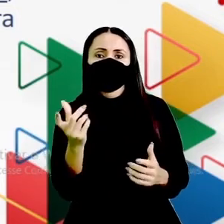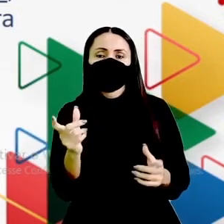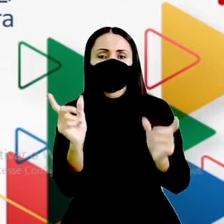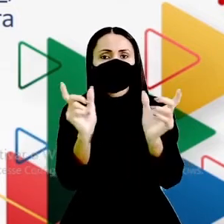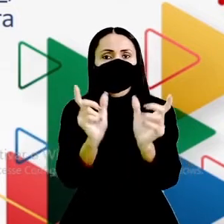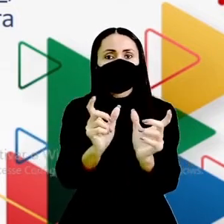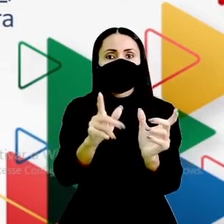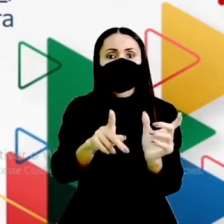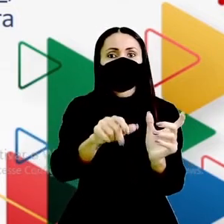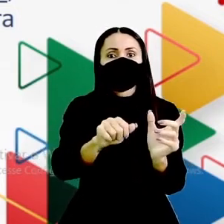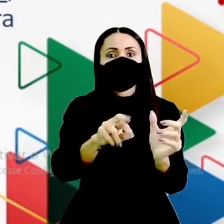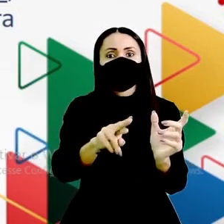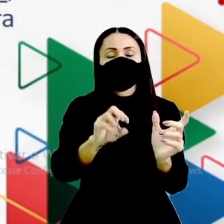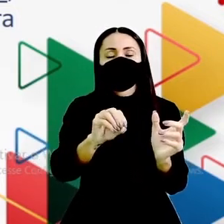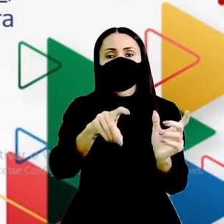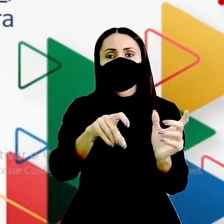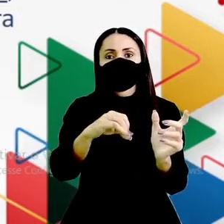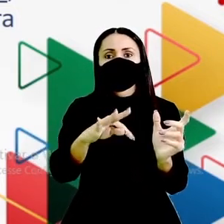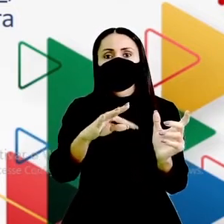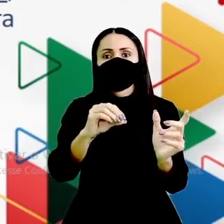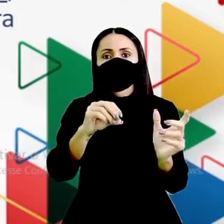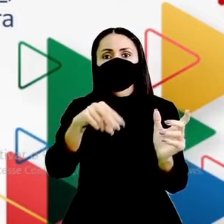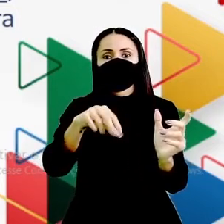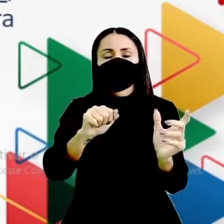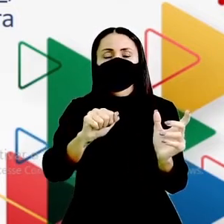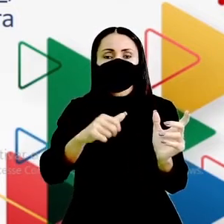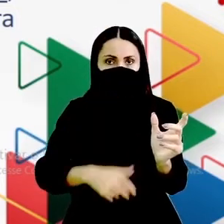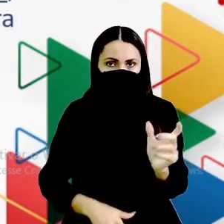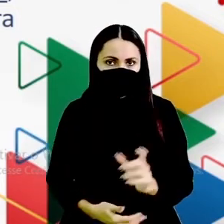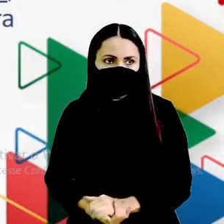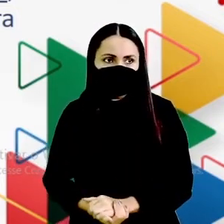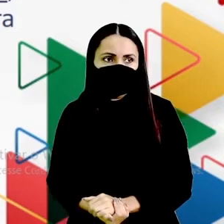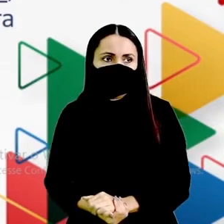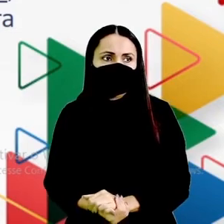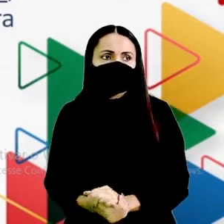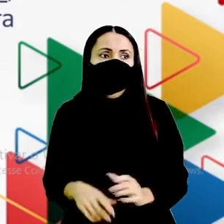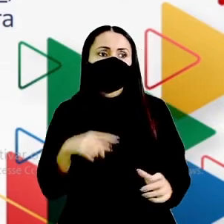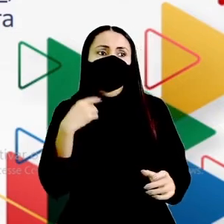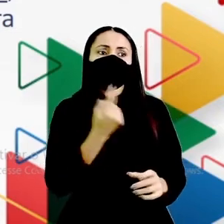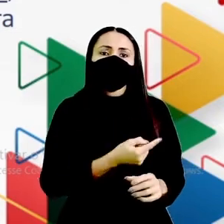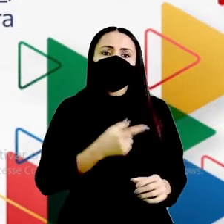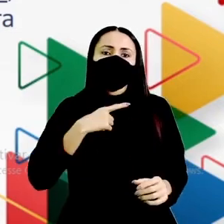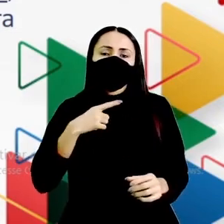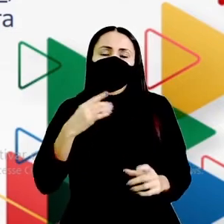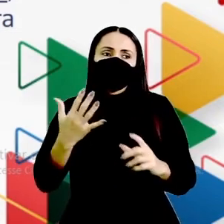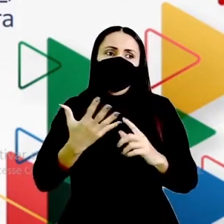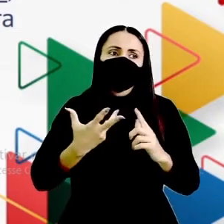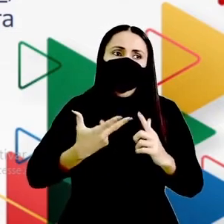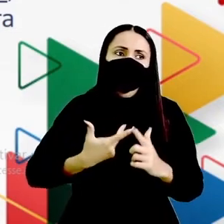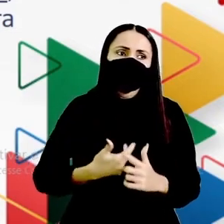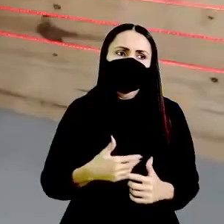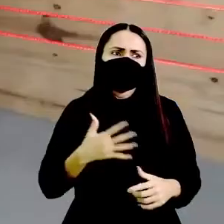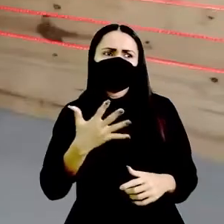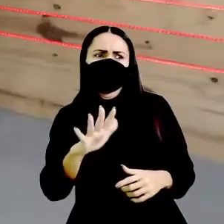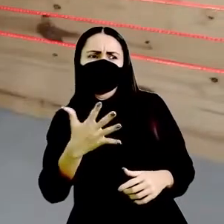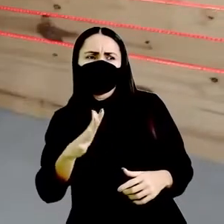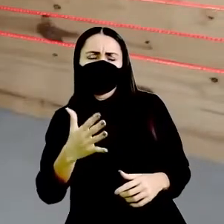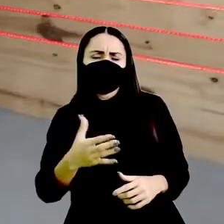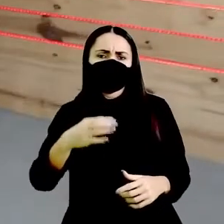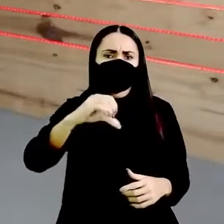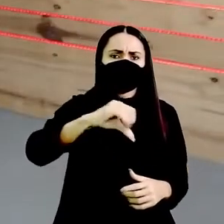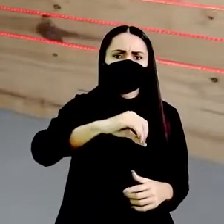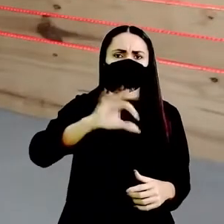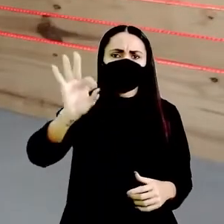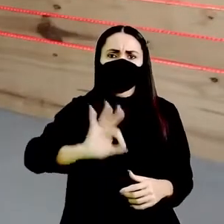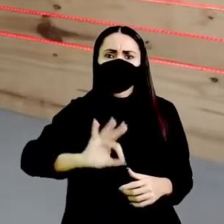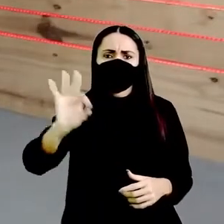uma língua paroxítona. Comenta um pouco, amigo, sobre isso. Nós temos uma quantidade muito grande, em torno de 90% das palavras da língua portuguesa